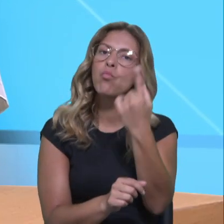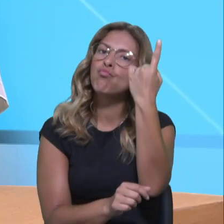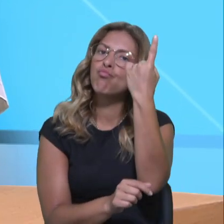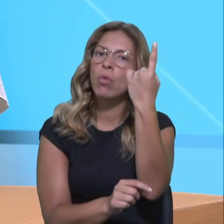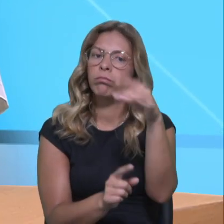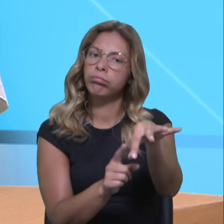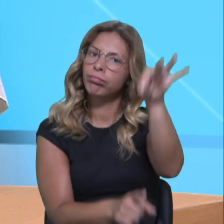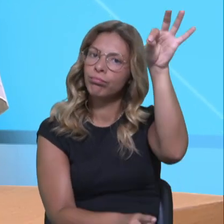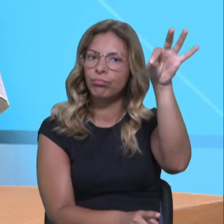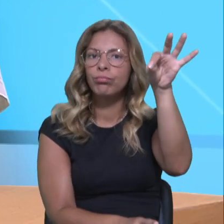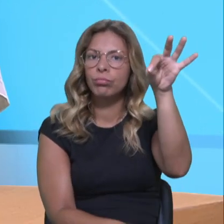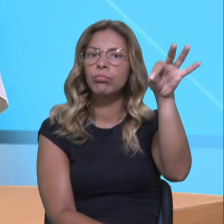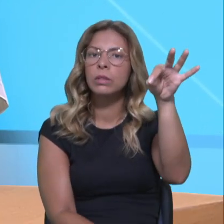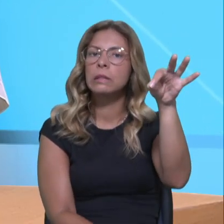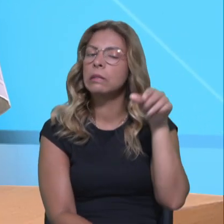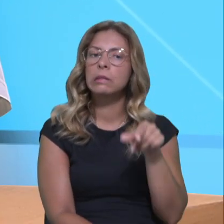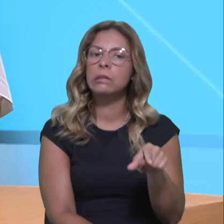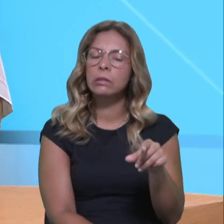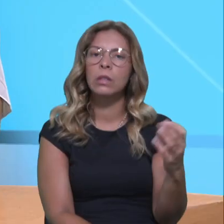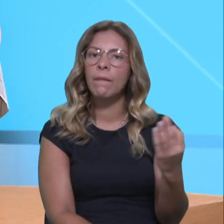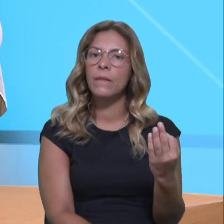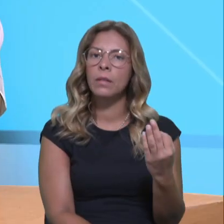que é sermos